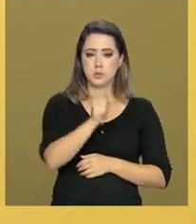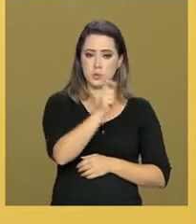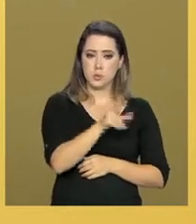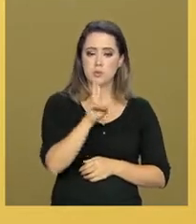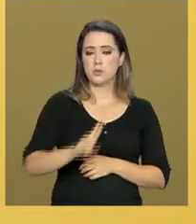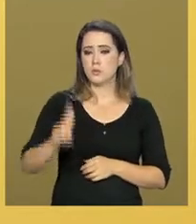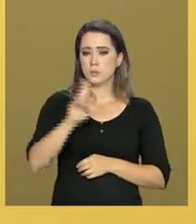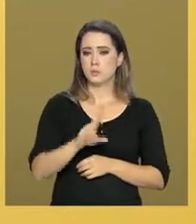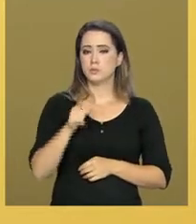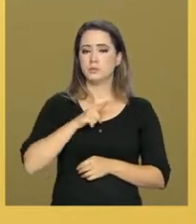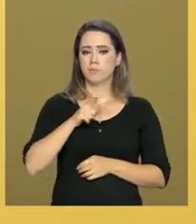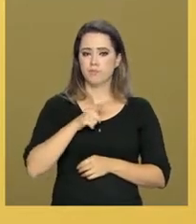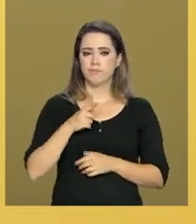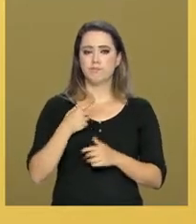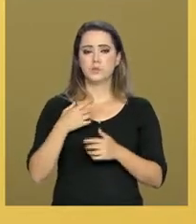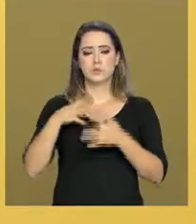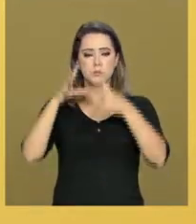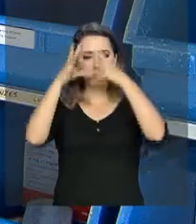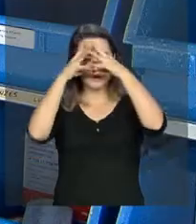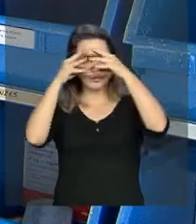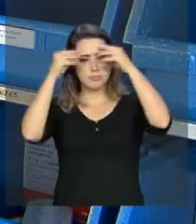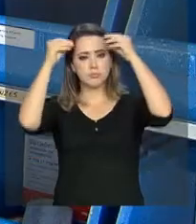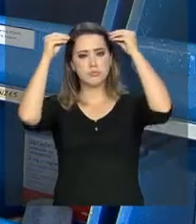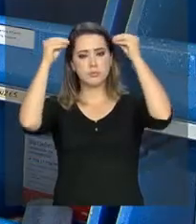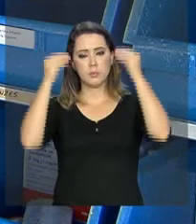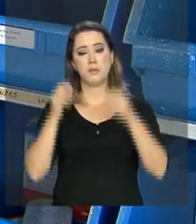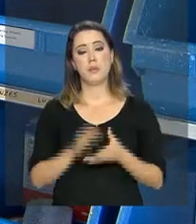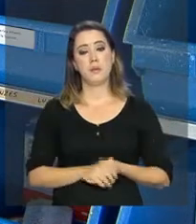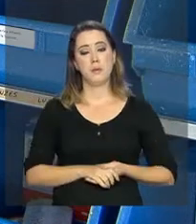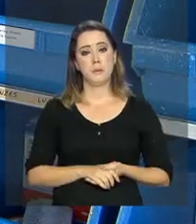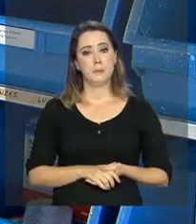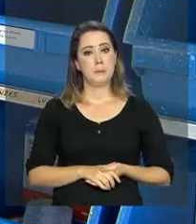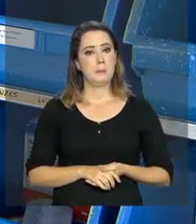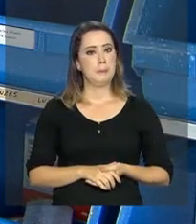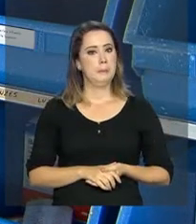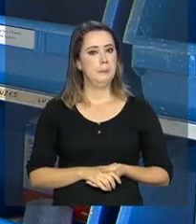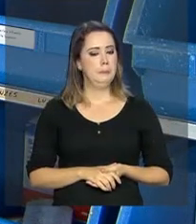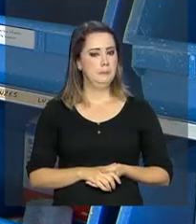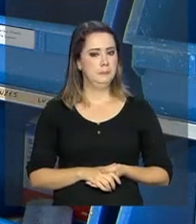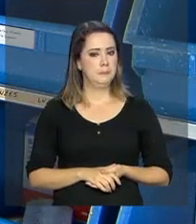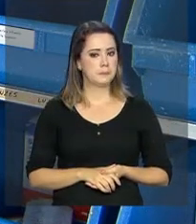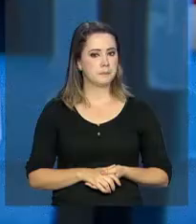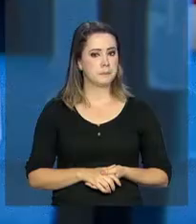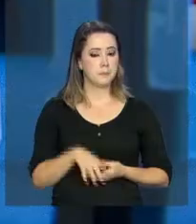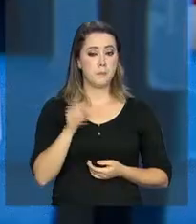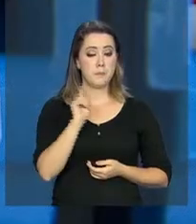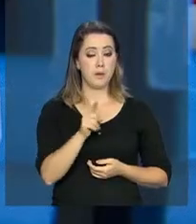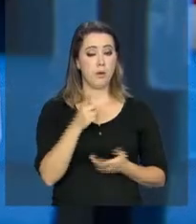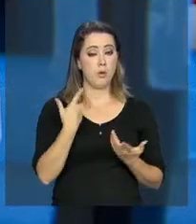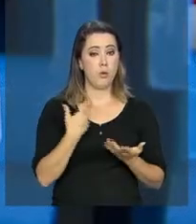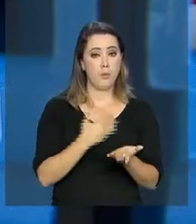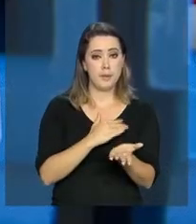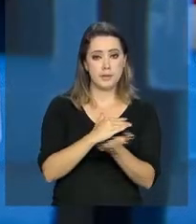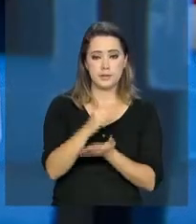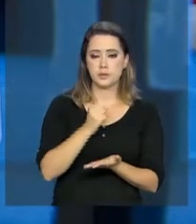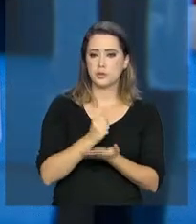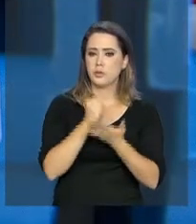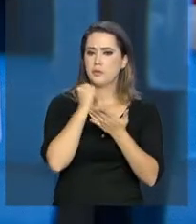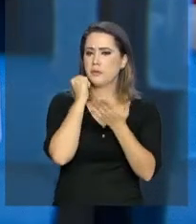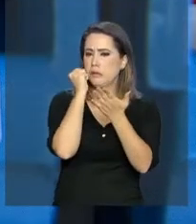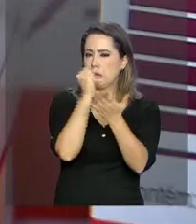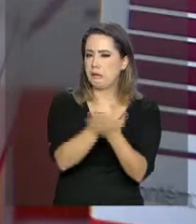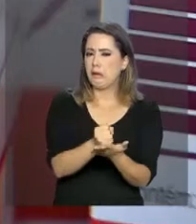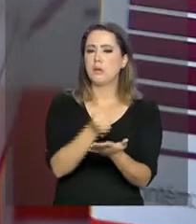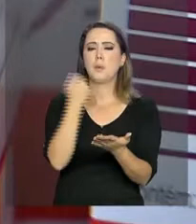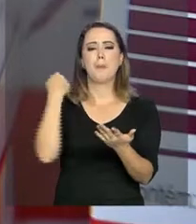que tem a demência mas para que o medicamento comece a ser oferecido pelo sus ele precisa passar por uma série de